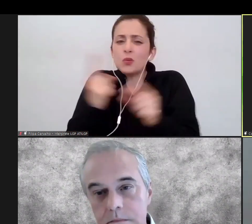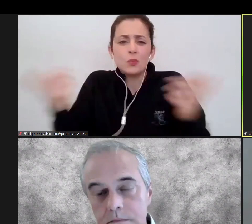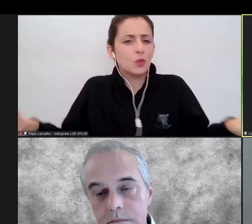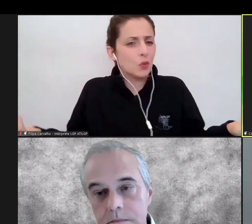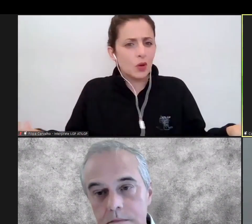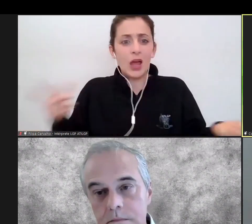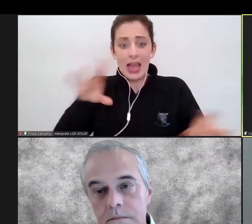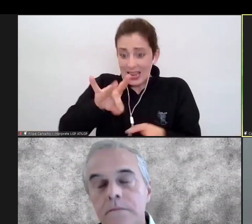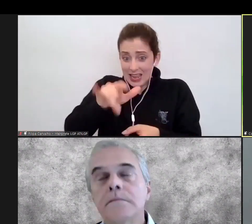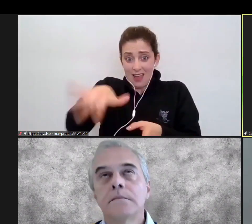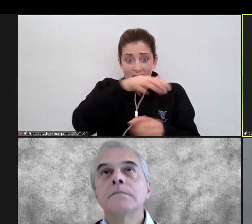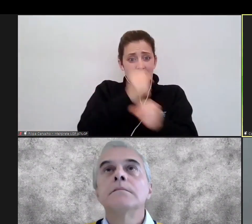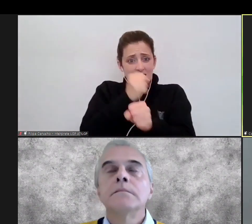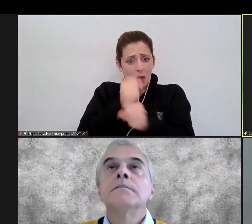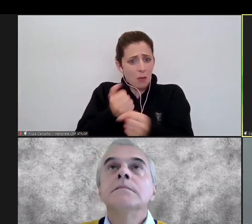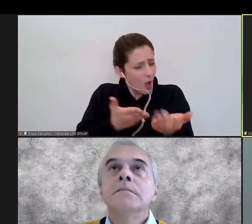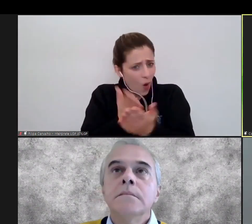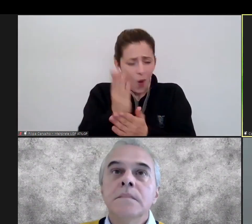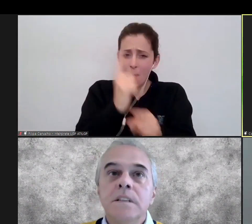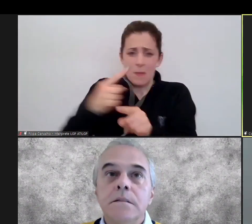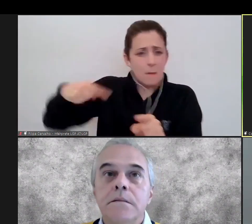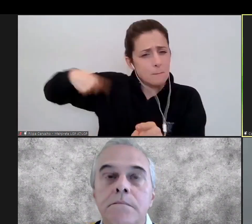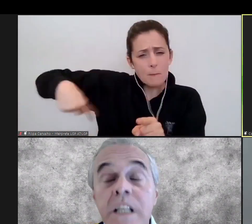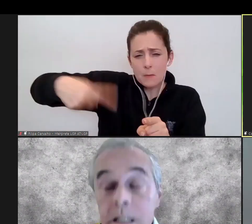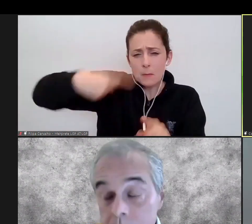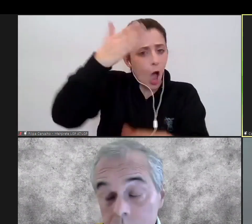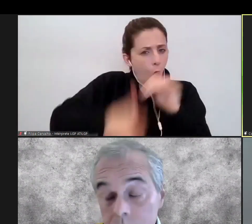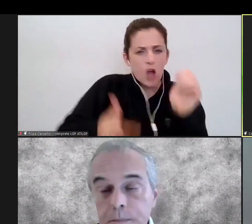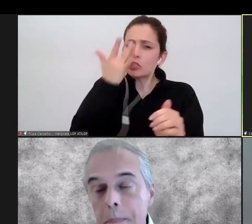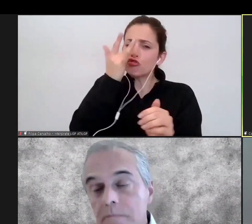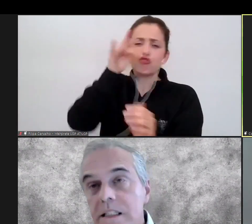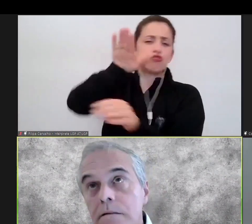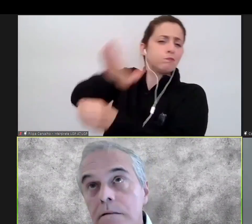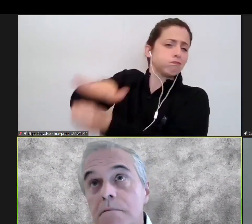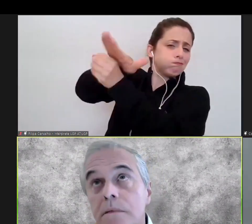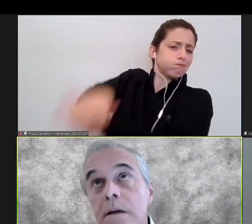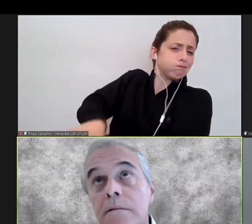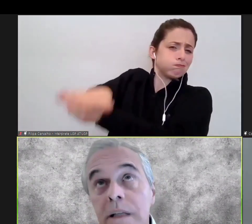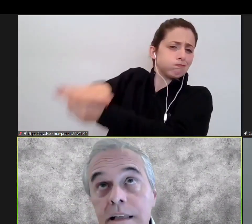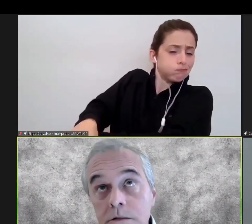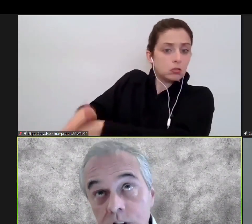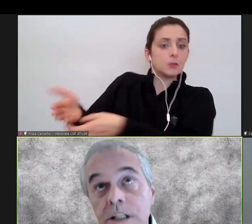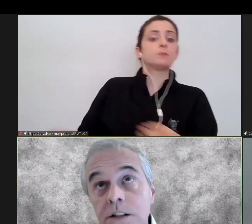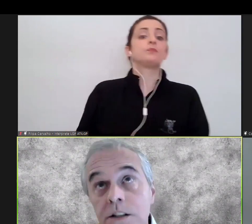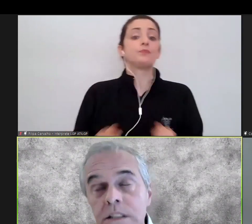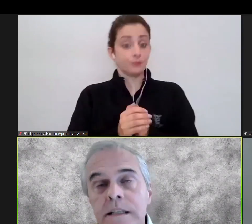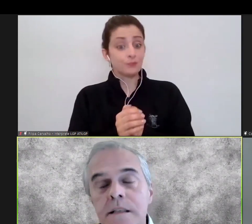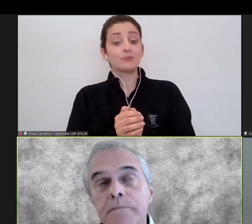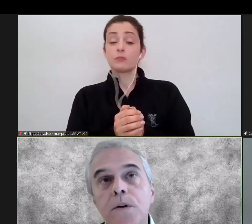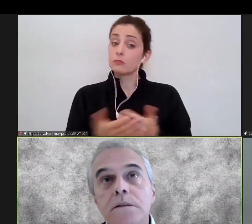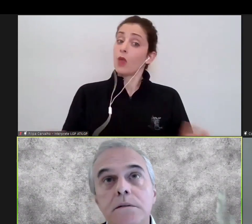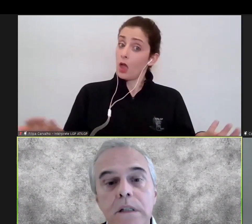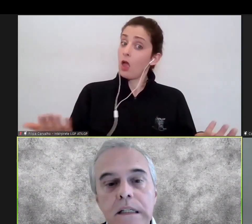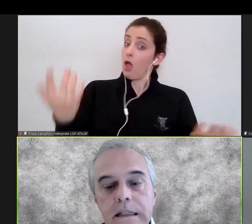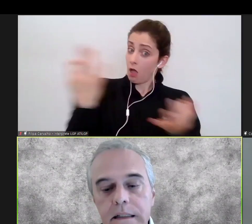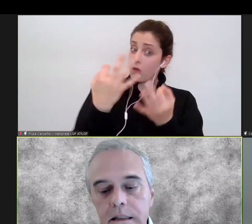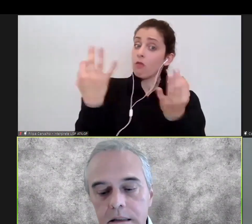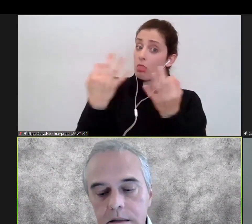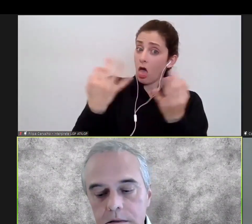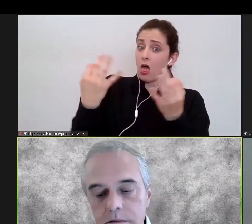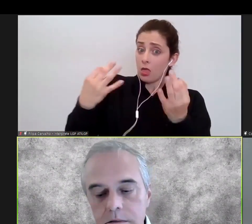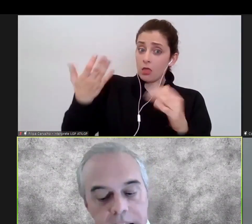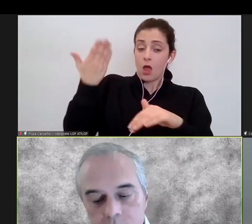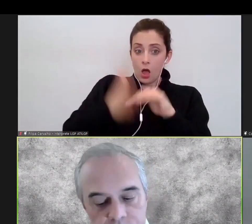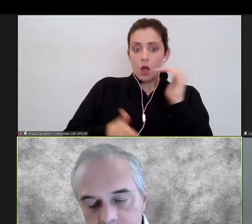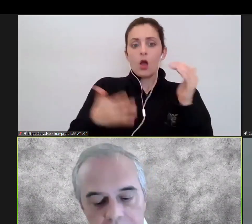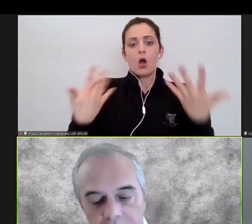tempo, Eduardo? Não sei se constata isso ou não, de acordo com as suas investigações. Sim. Na realidade, eu gostaria de reforçar esse ponto.